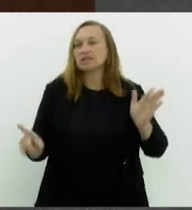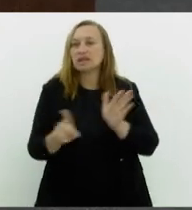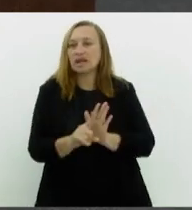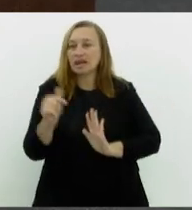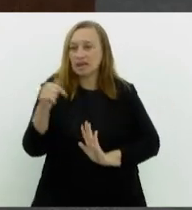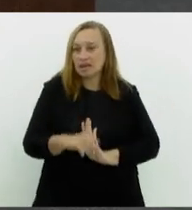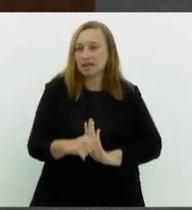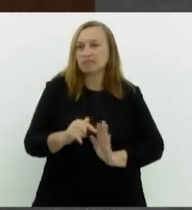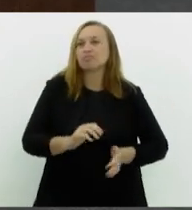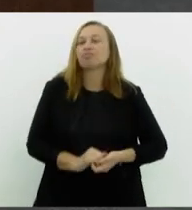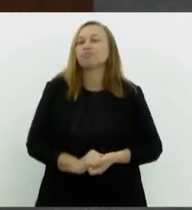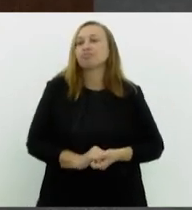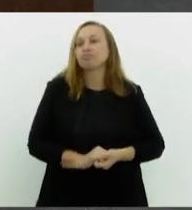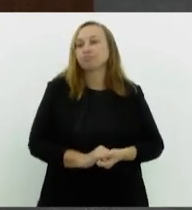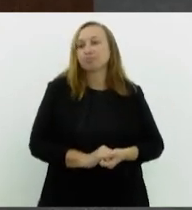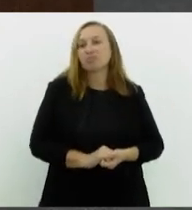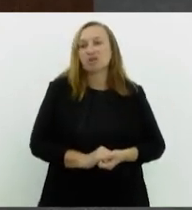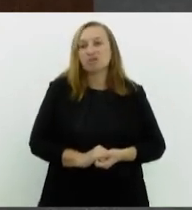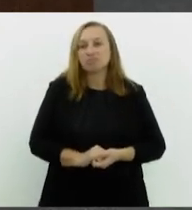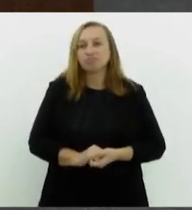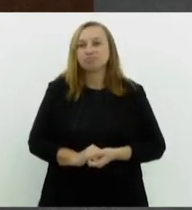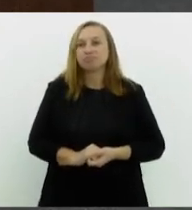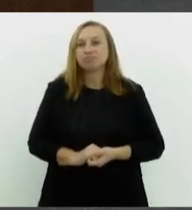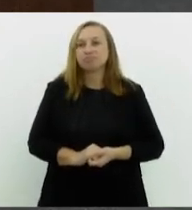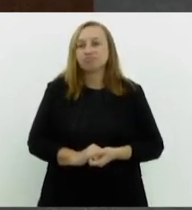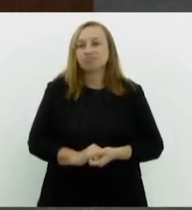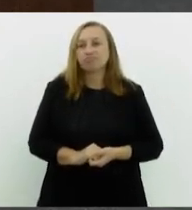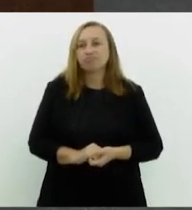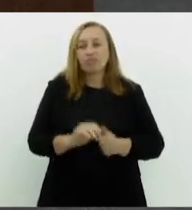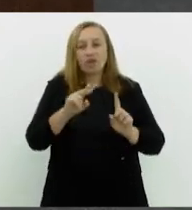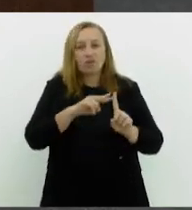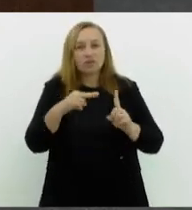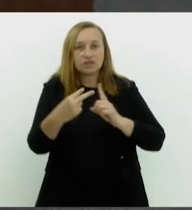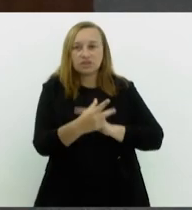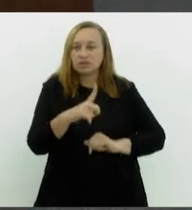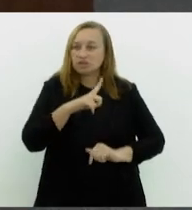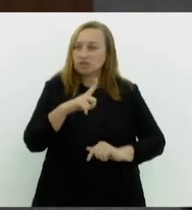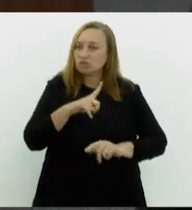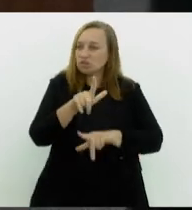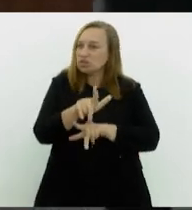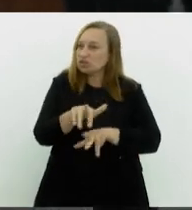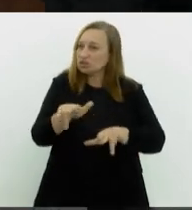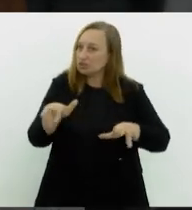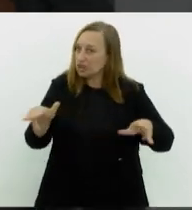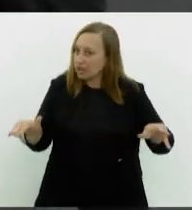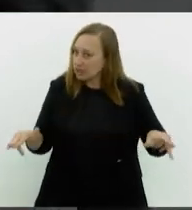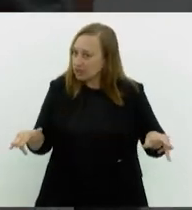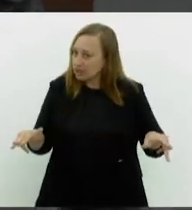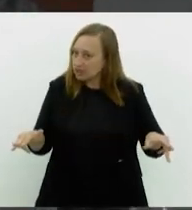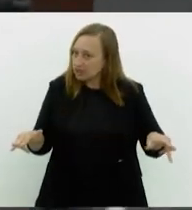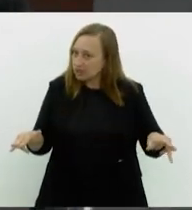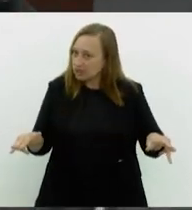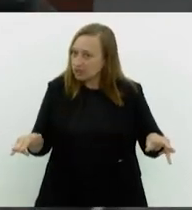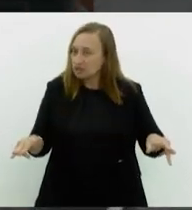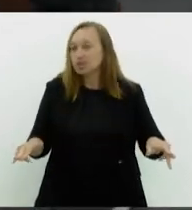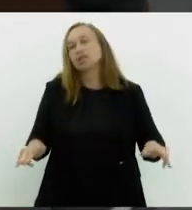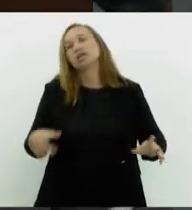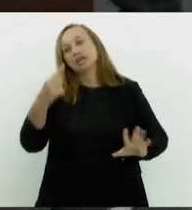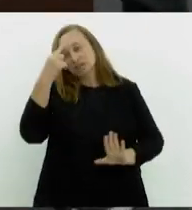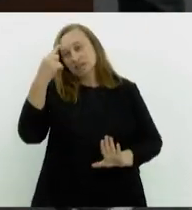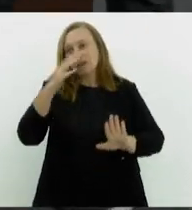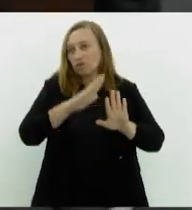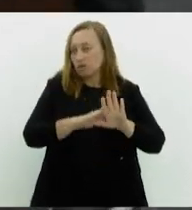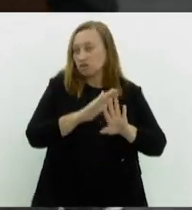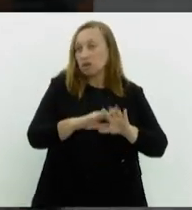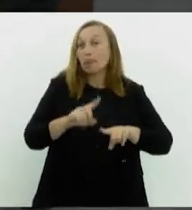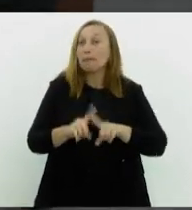Assembleia Legislativa do Rio. Nós temos visões antagônicas, muitas vezes, sob o aspecto ideológico,